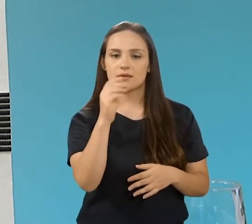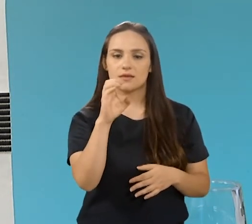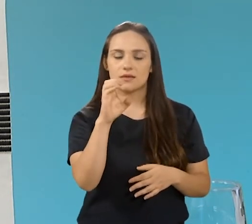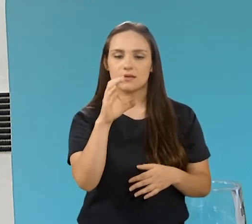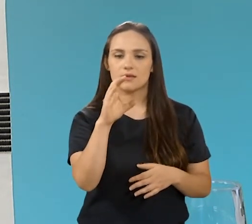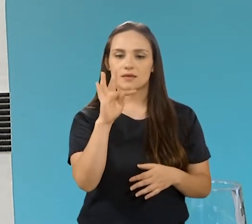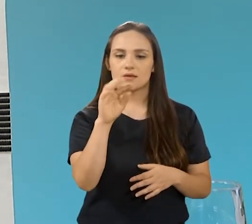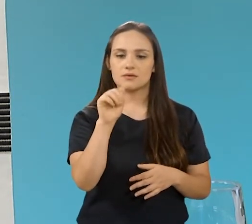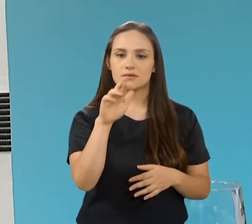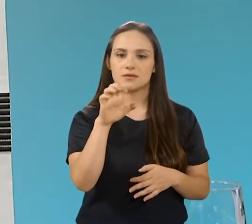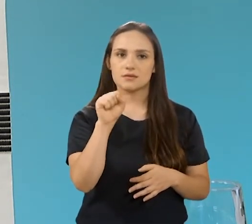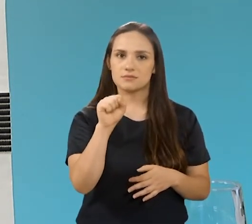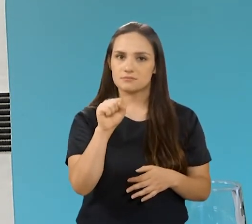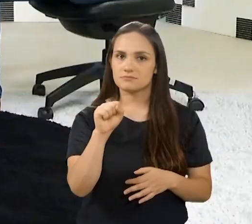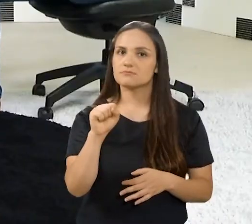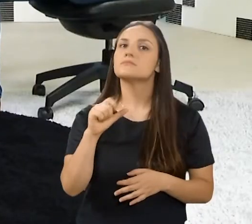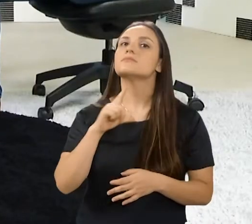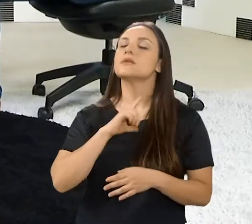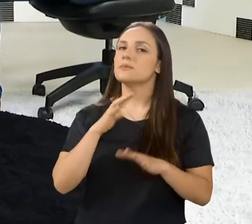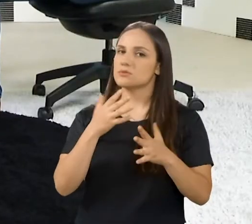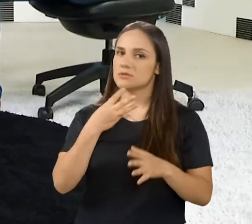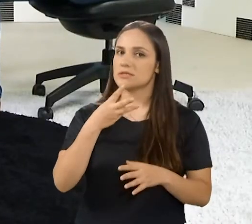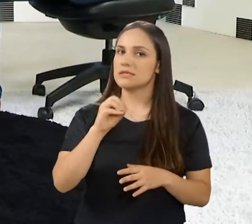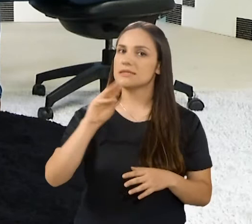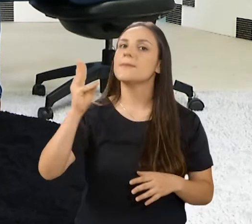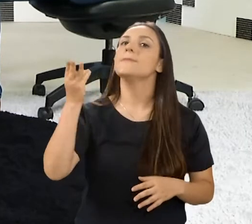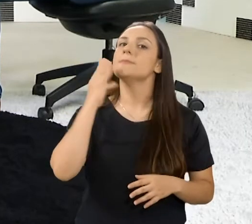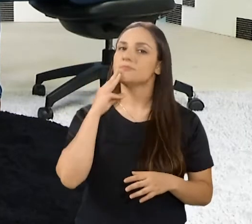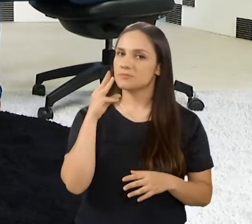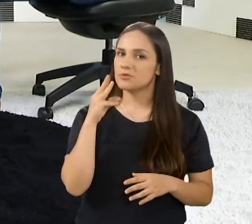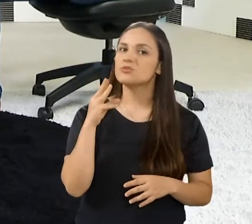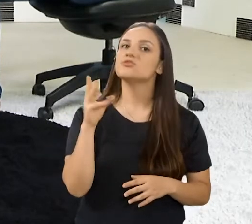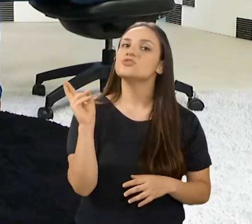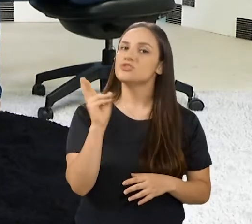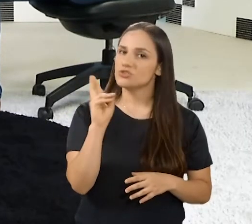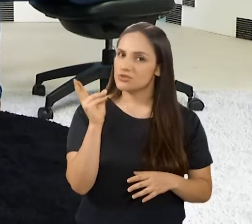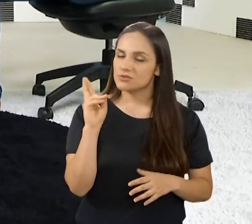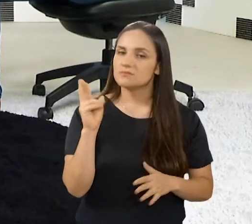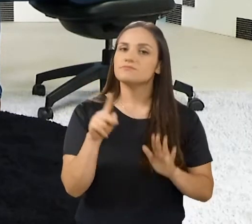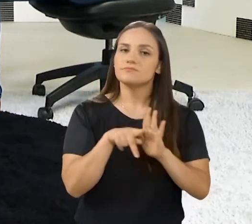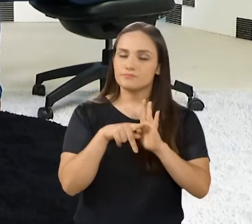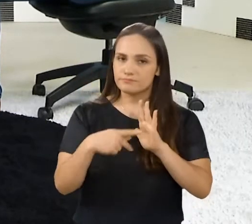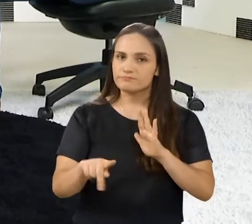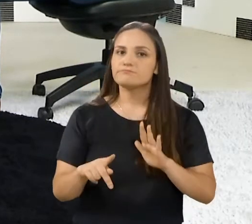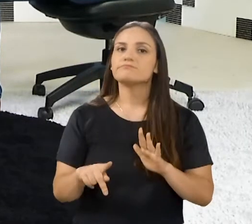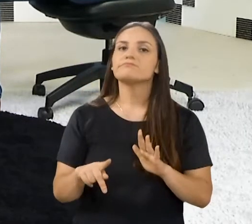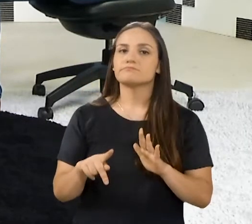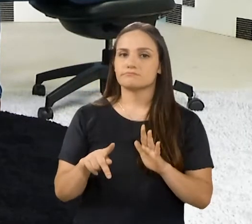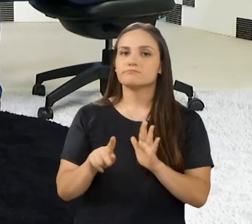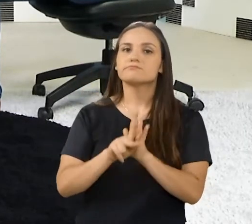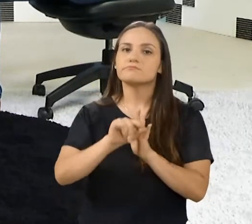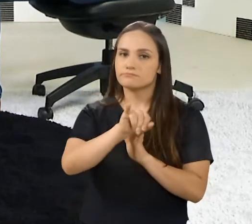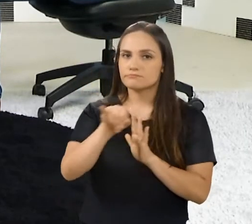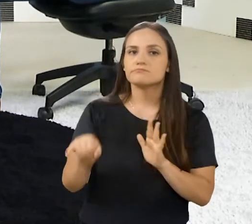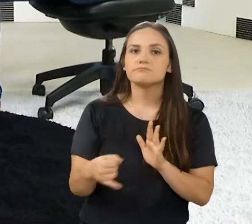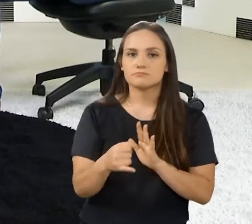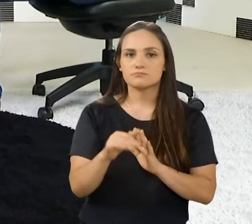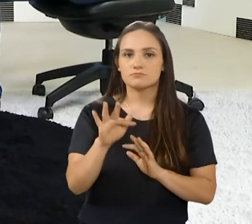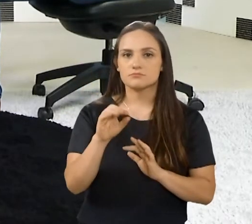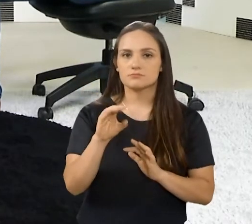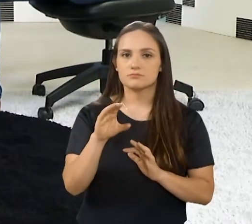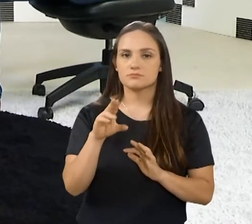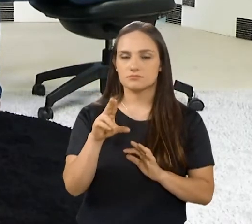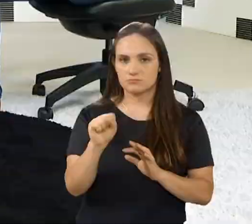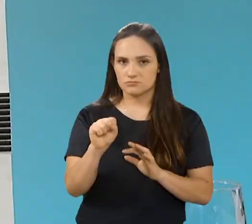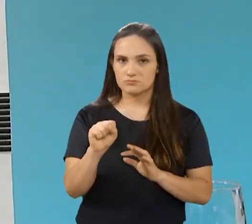30 milhões de multas já aplicadas só nessa operação na Focus. E além do indiciamento que a pessoa vai